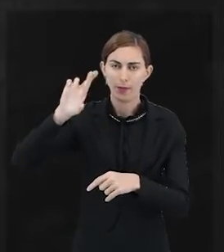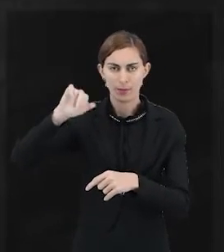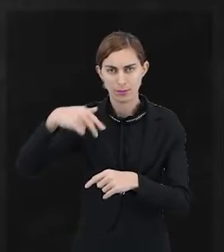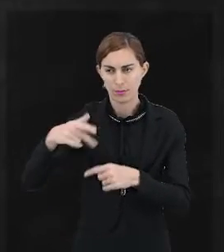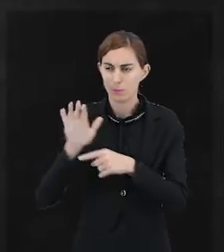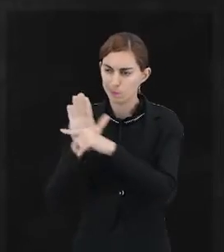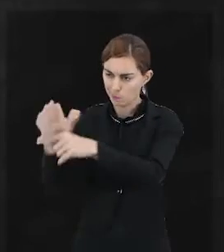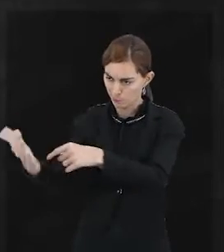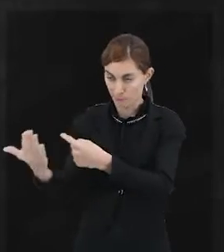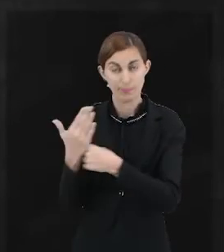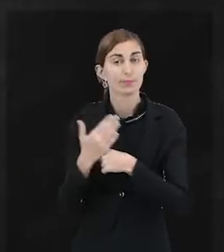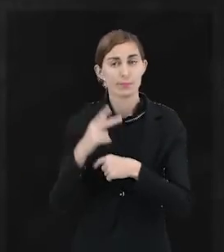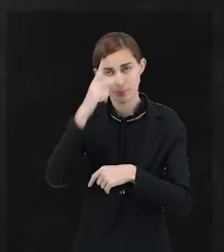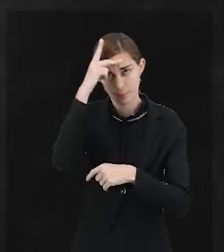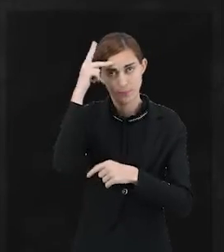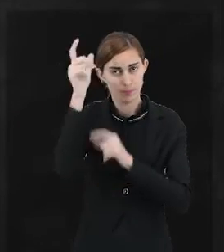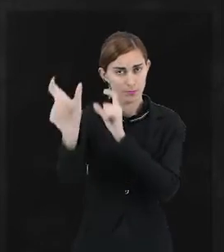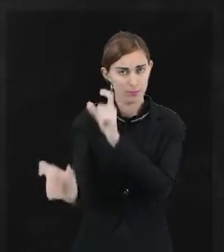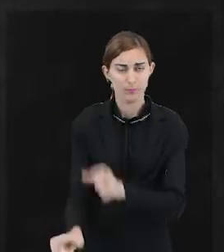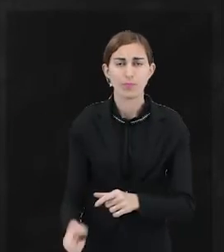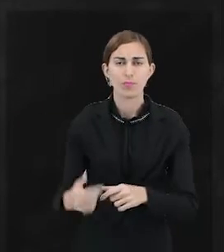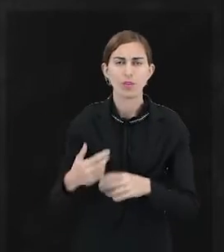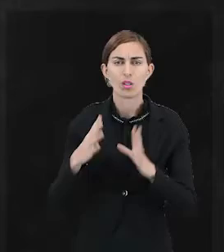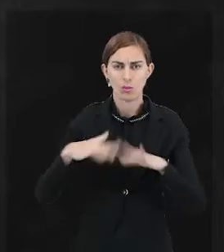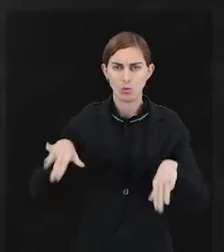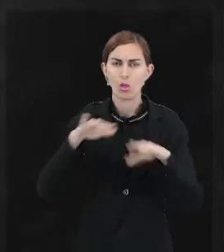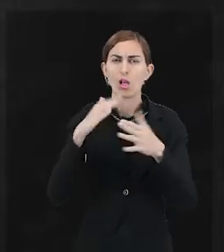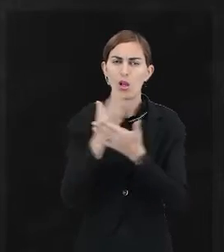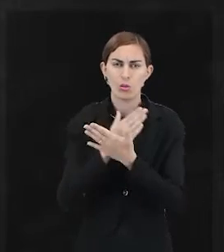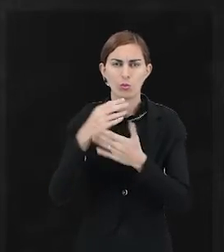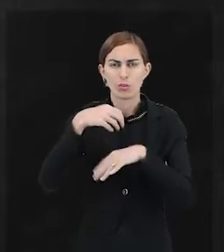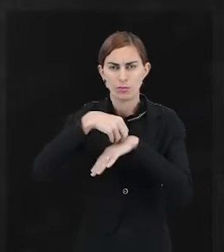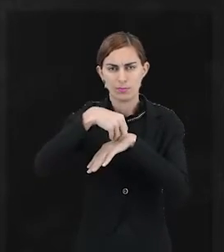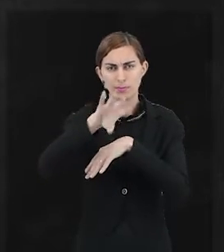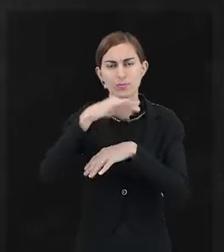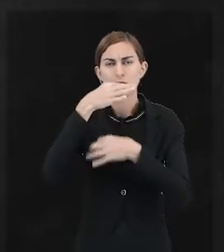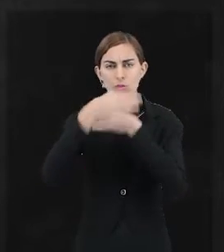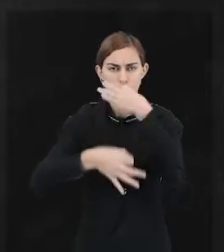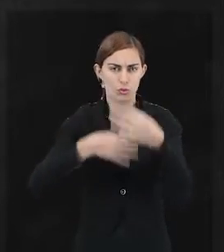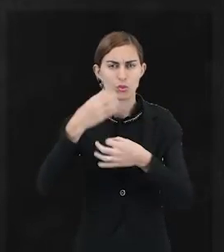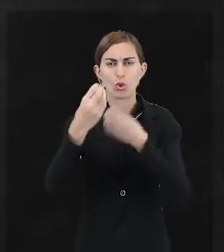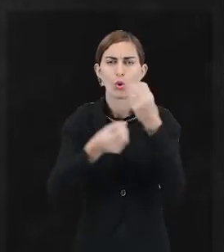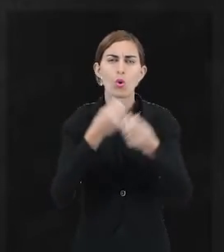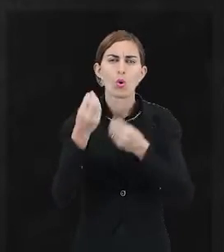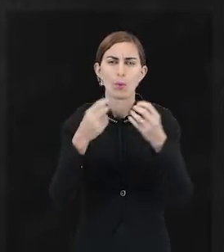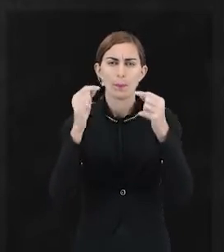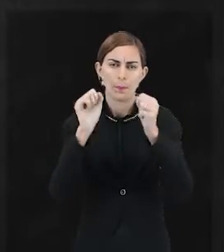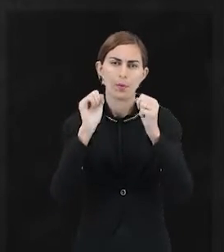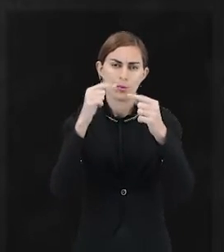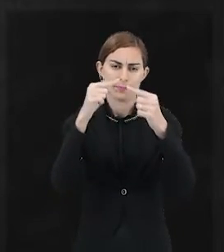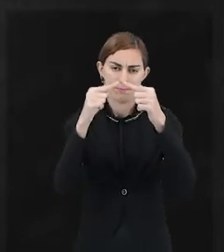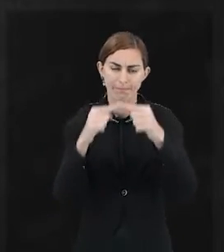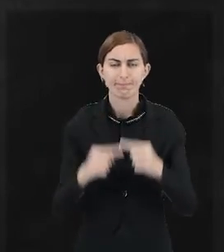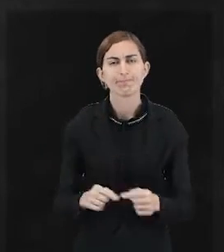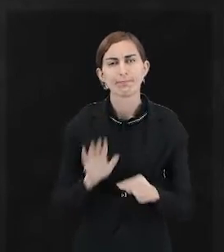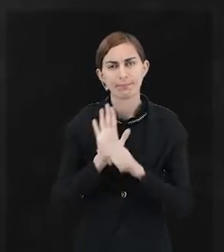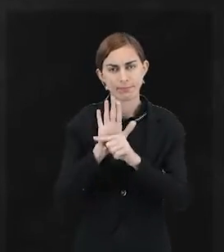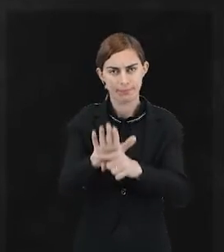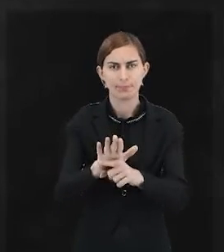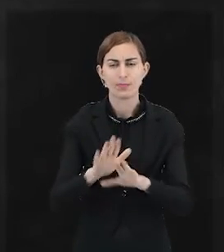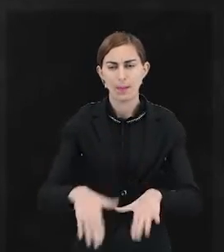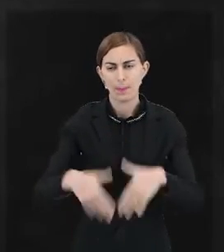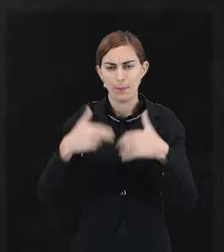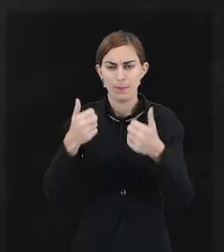pessoas. De uma forma geral, existem algumas sugestões de como esse feedback ele pode ser aplicado para que ele garanta uma